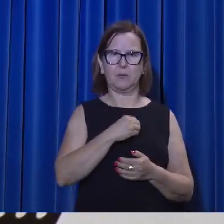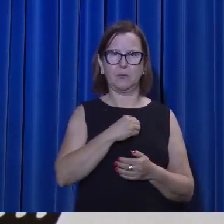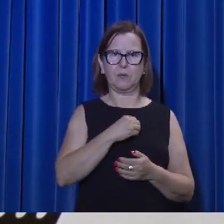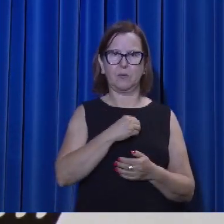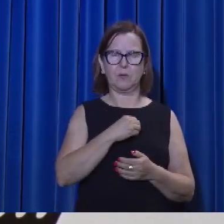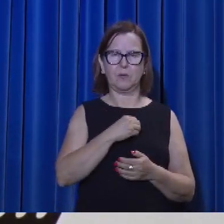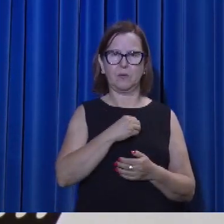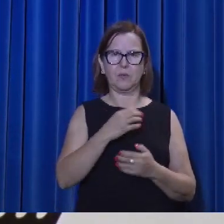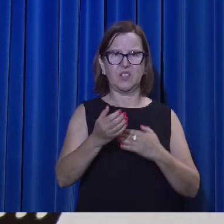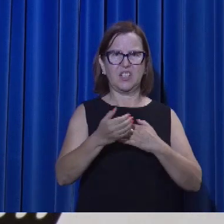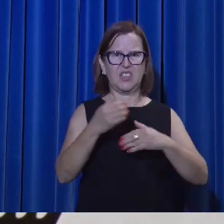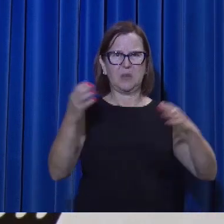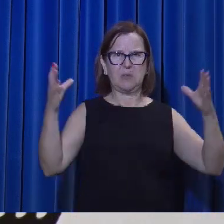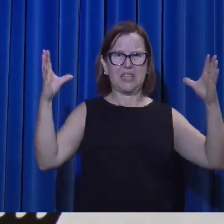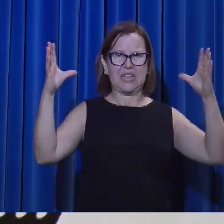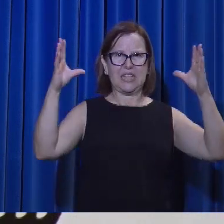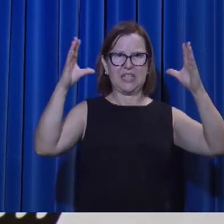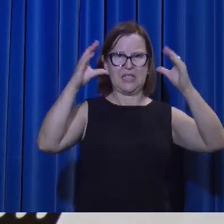trevas.